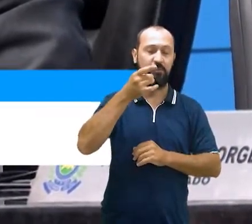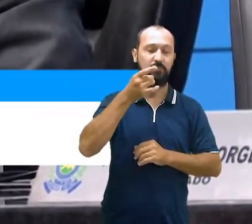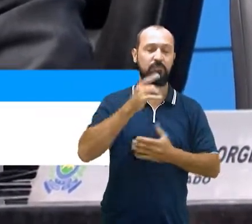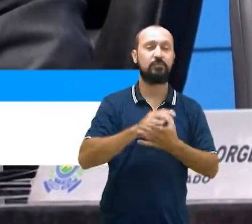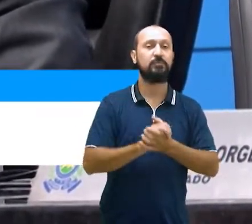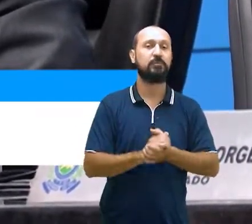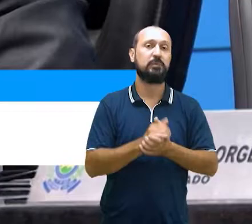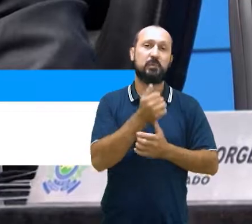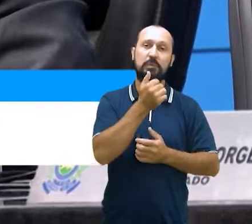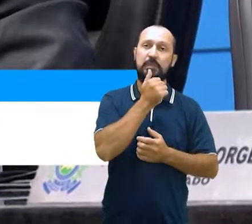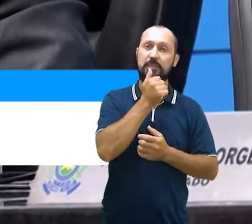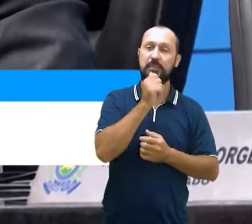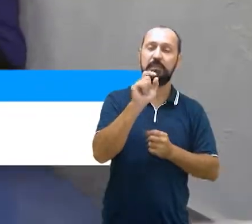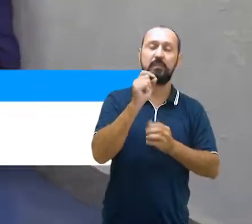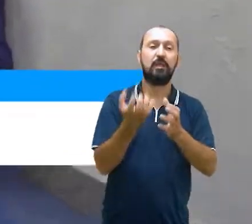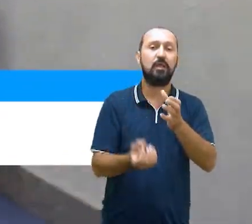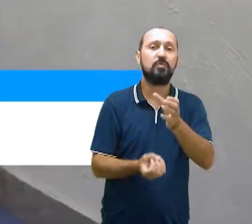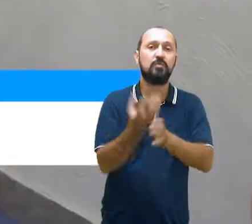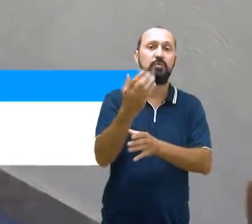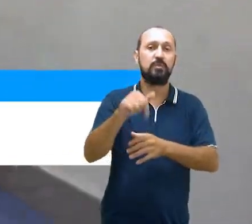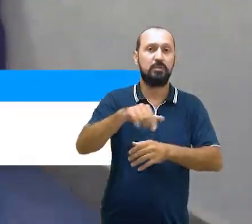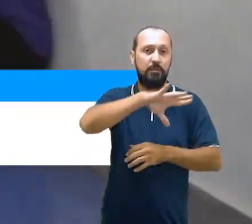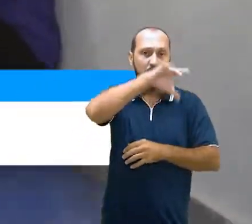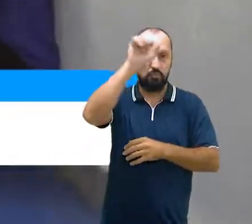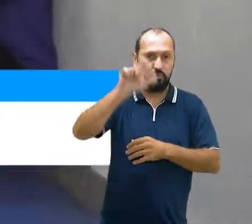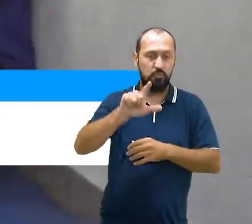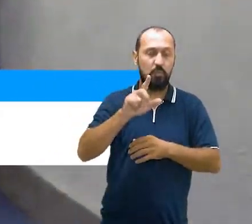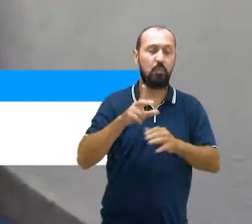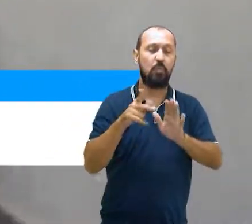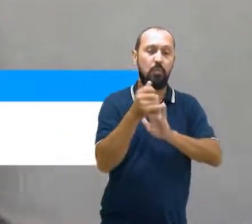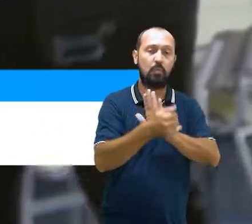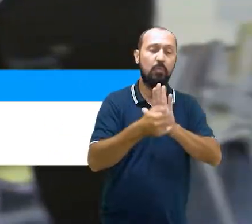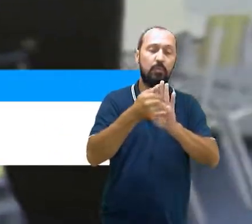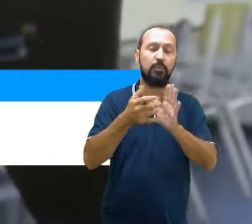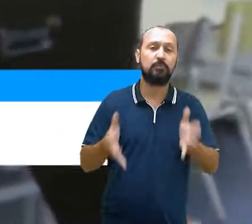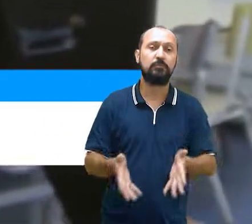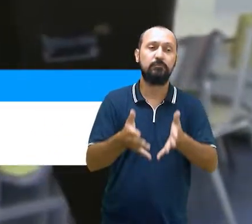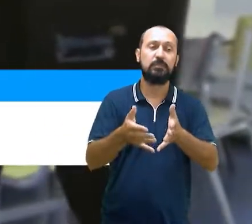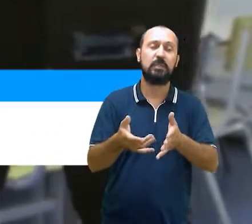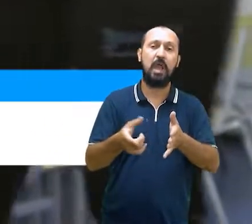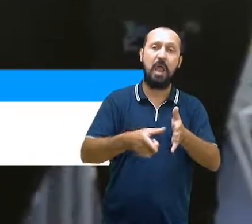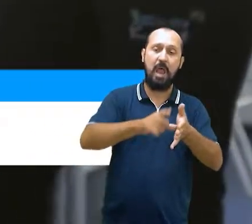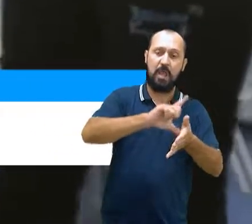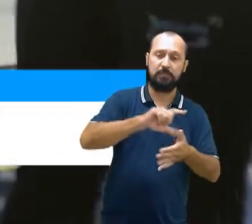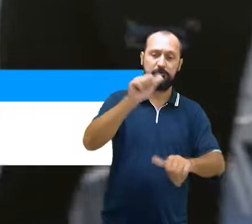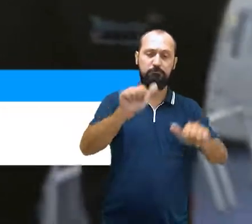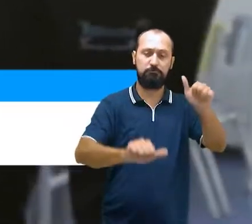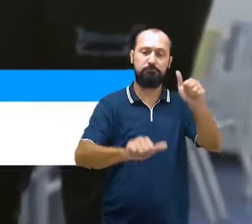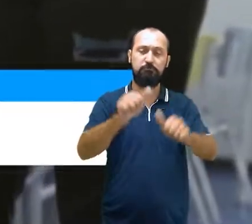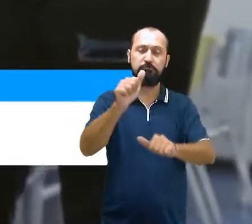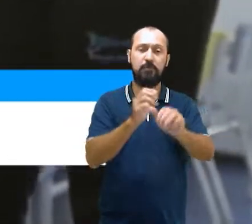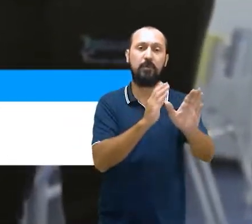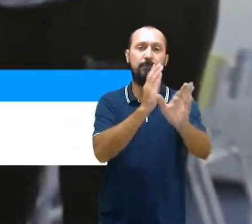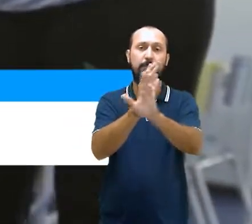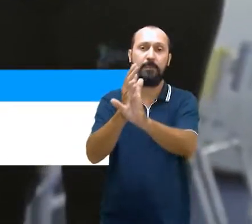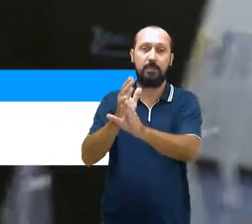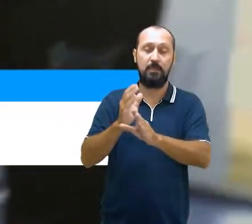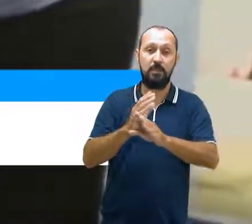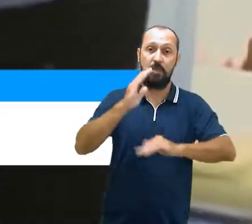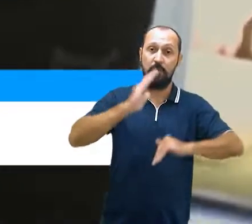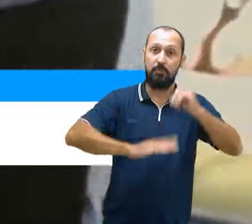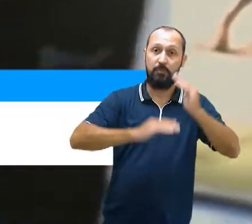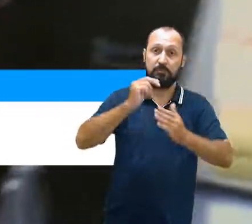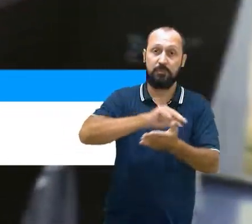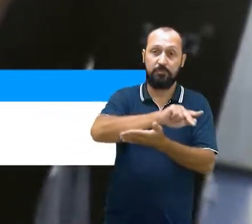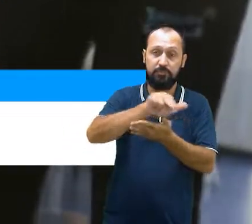Neno Razucchi, do PTB, que pretende instituir em Mato Grosso do Sul o programa de diagnóstico precoce e